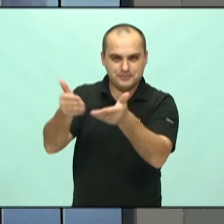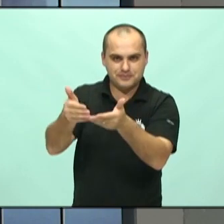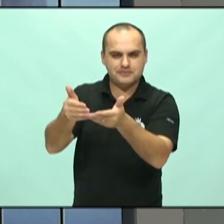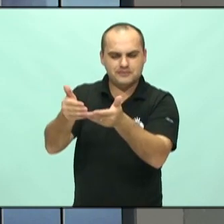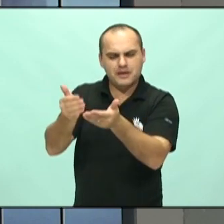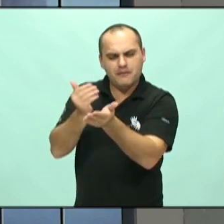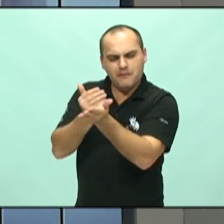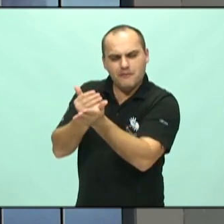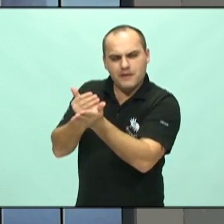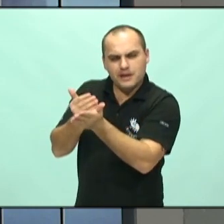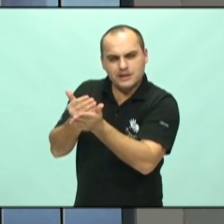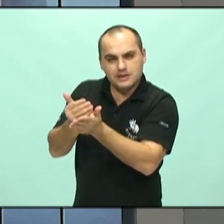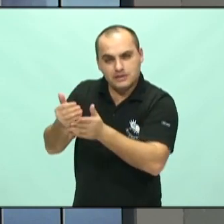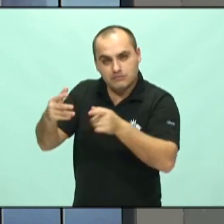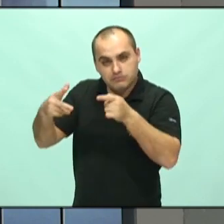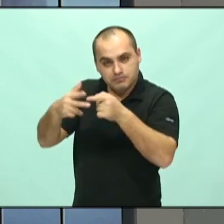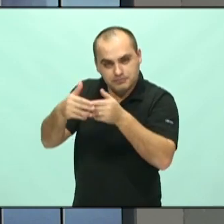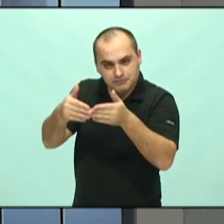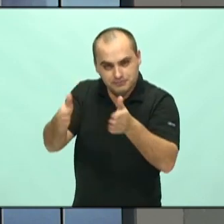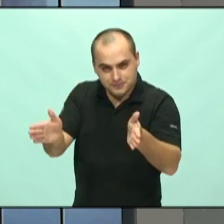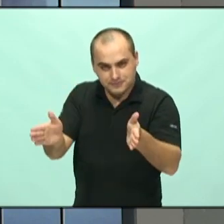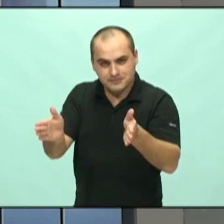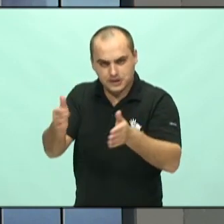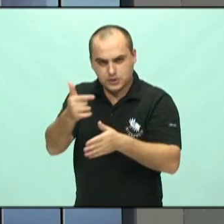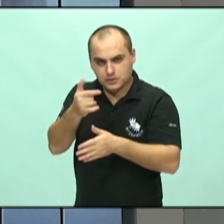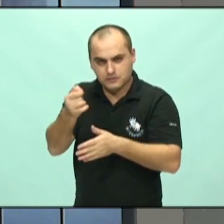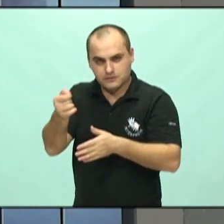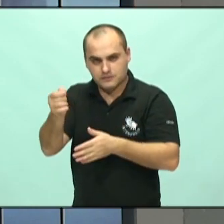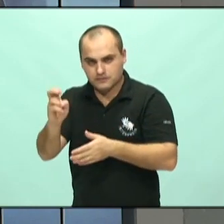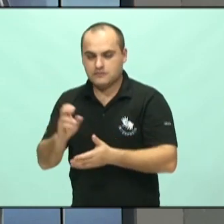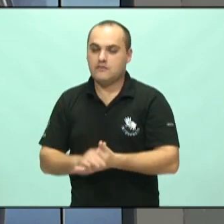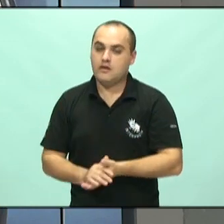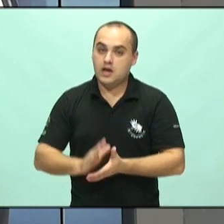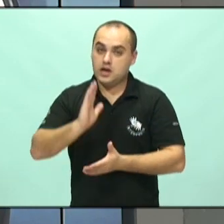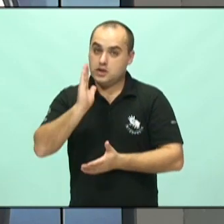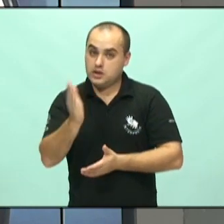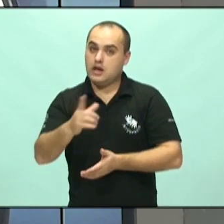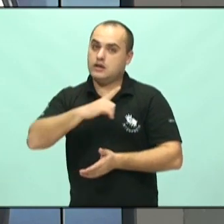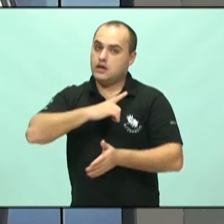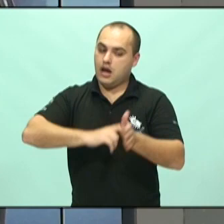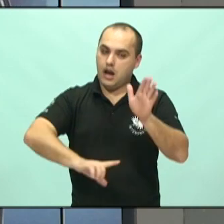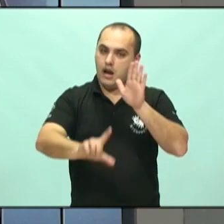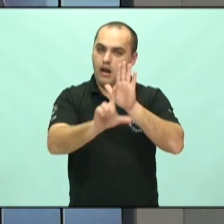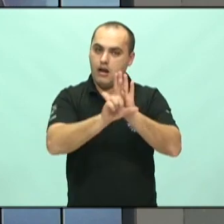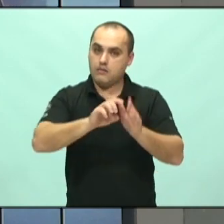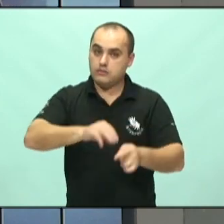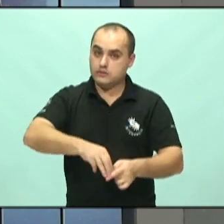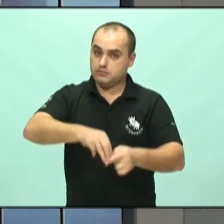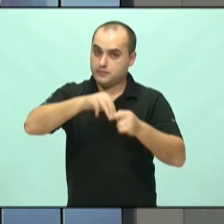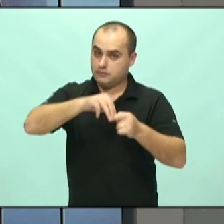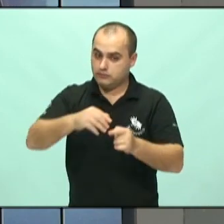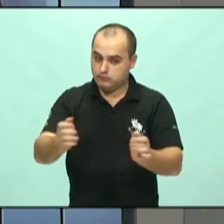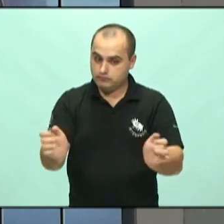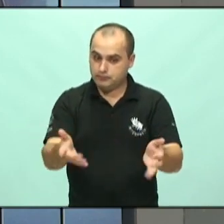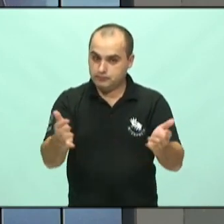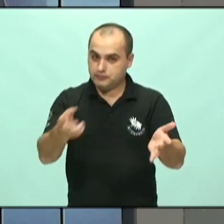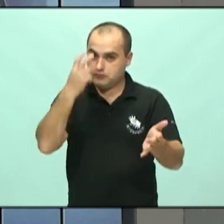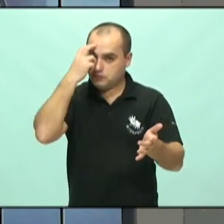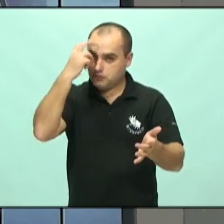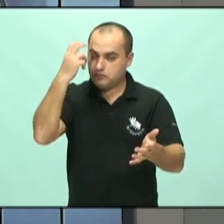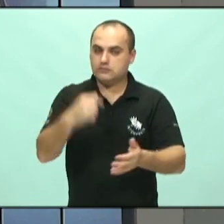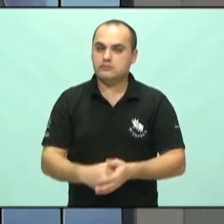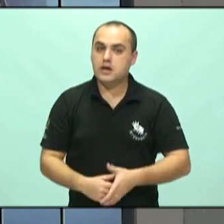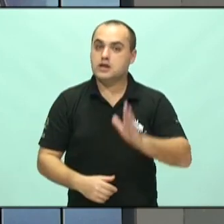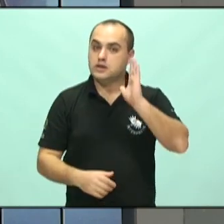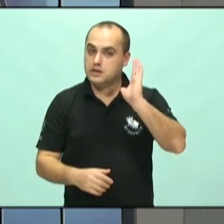estava para inaugurar, né, que ele inaugurou em 2005. Já havia a Lei Municipal de Cultura, já tínhamos uma fundação